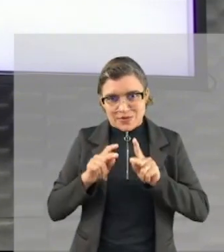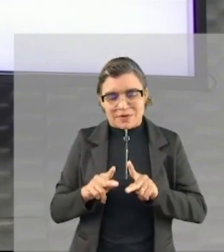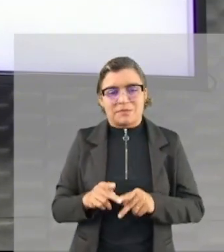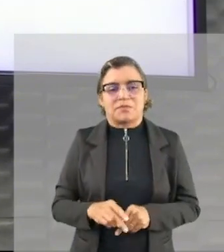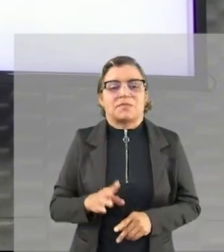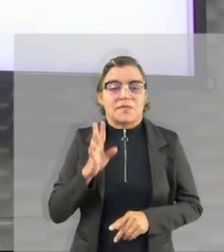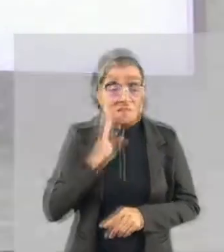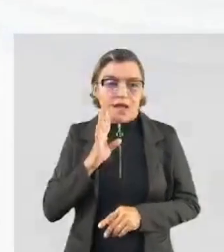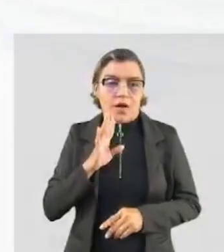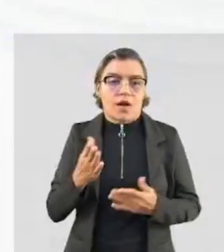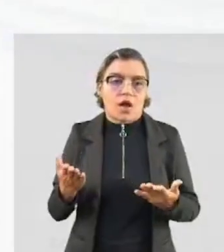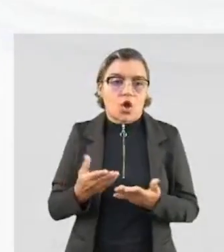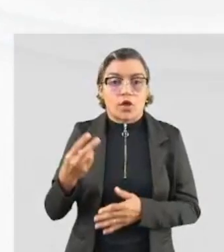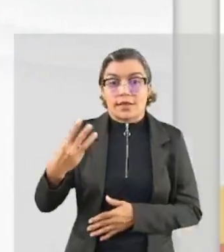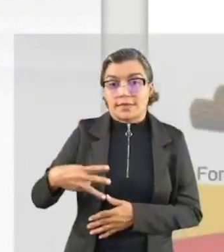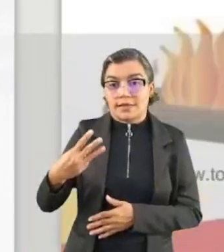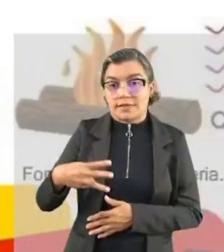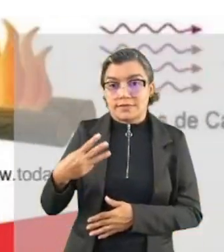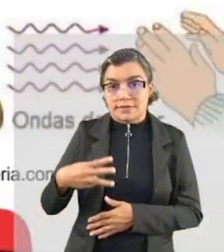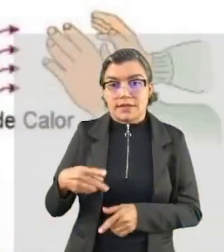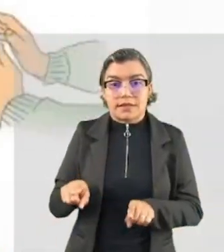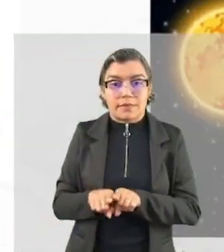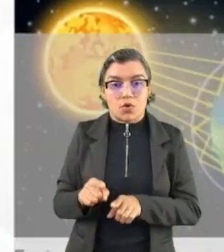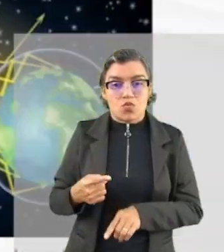para a terceira e última.